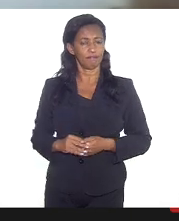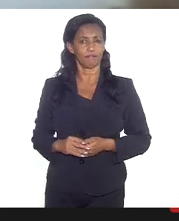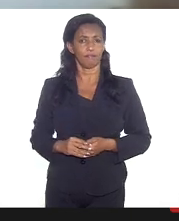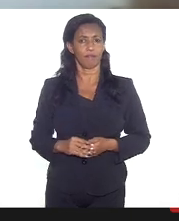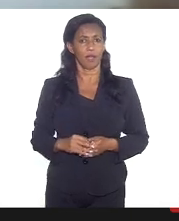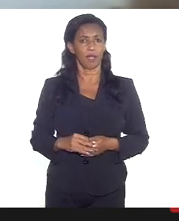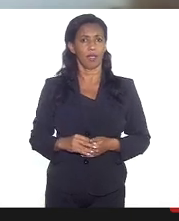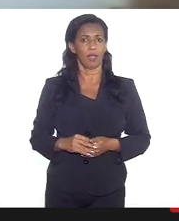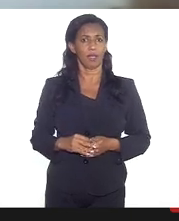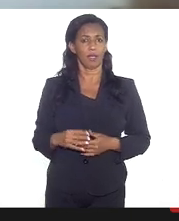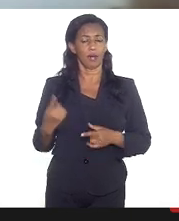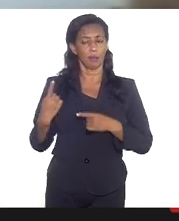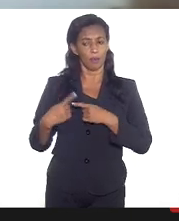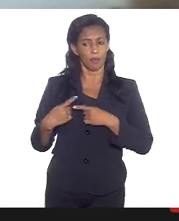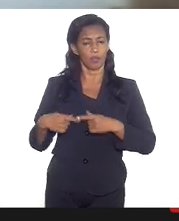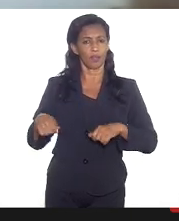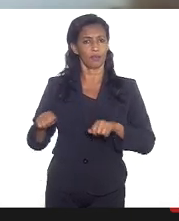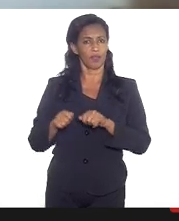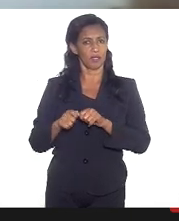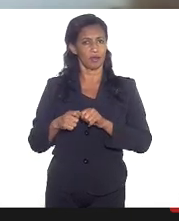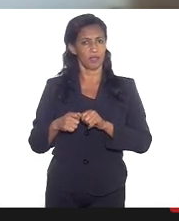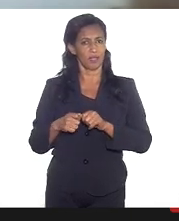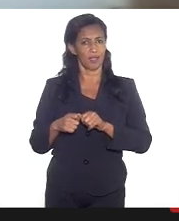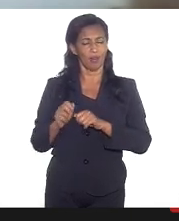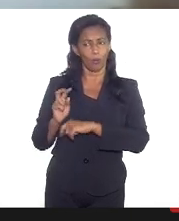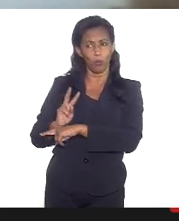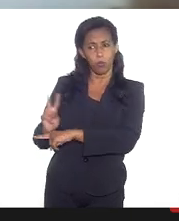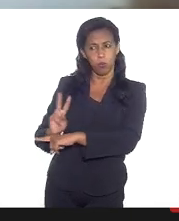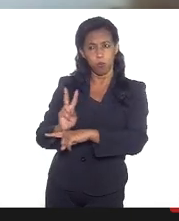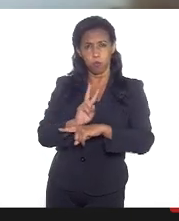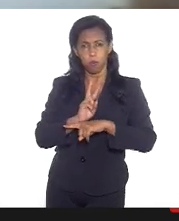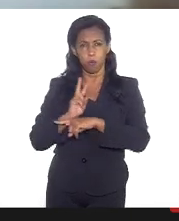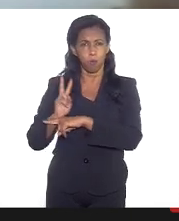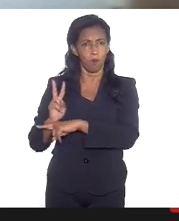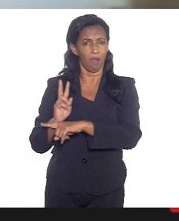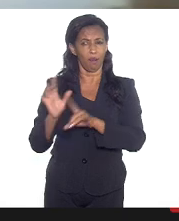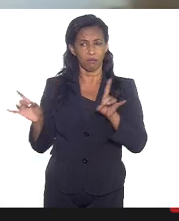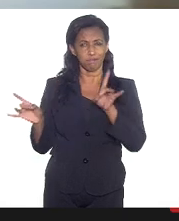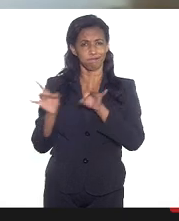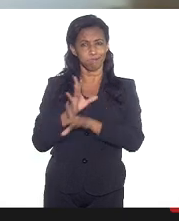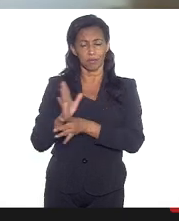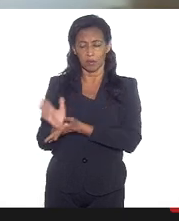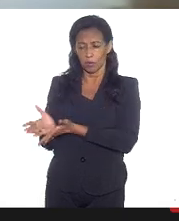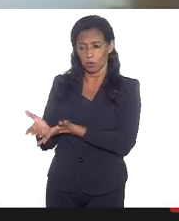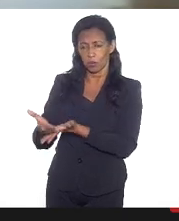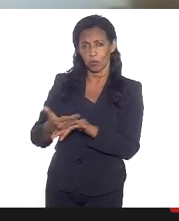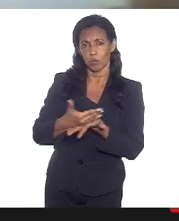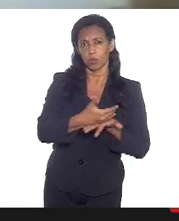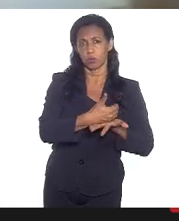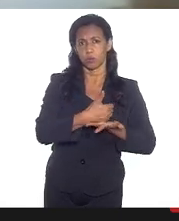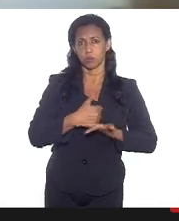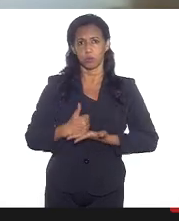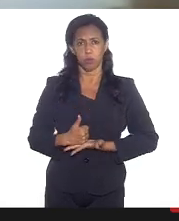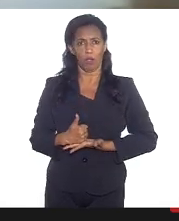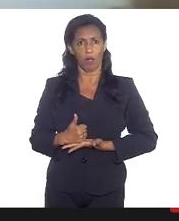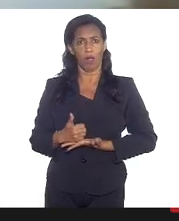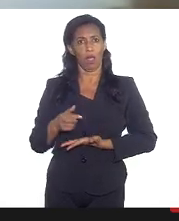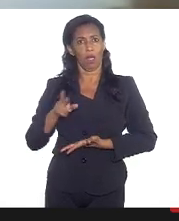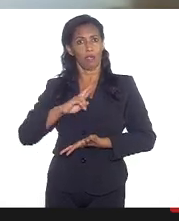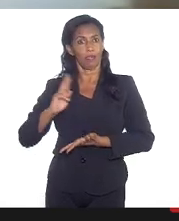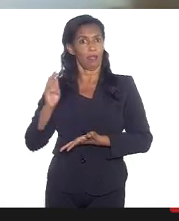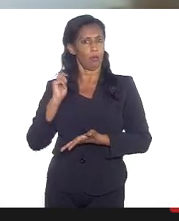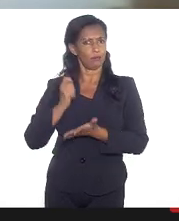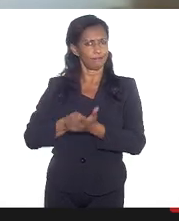para poder fazer uma fiscalização efetiva sobre os recursos não tributários.